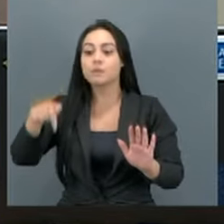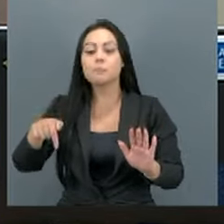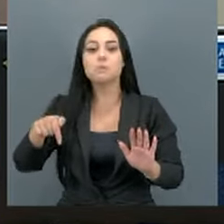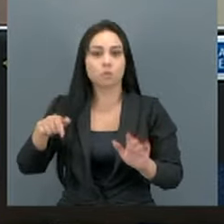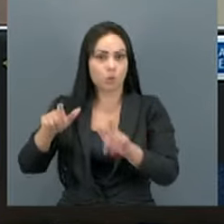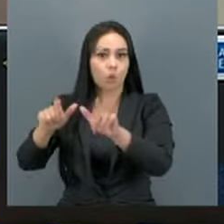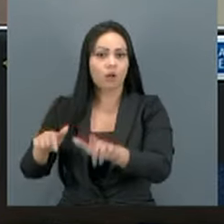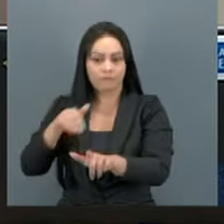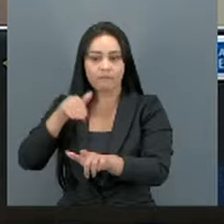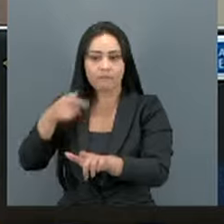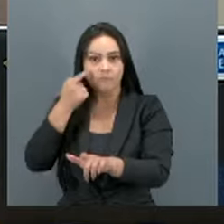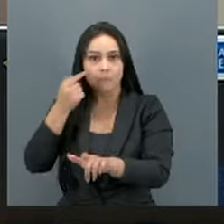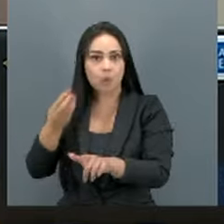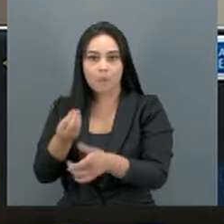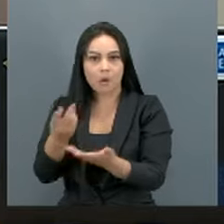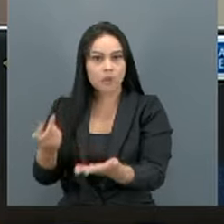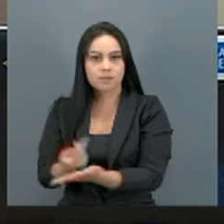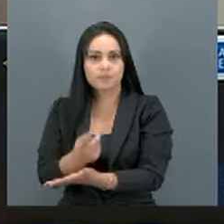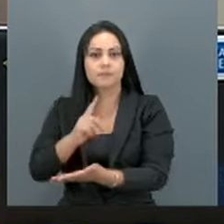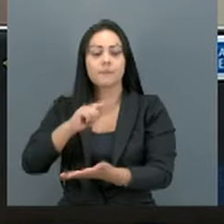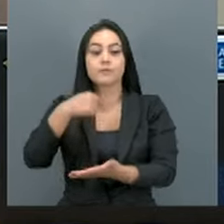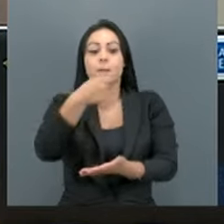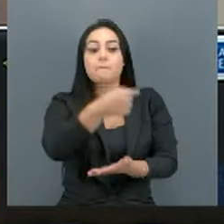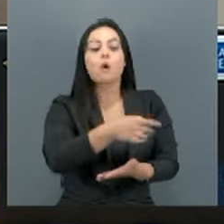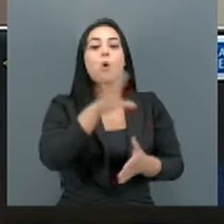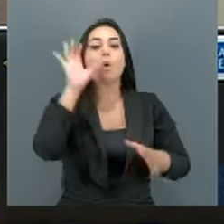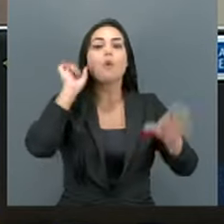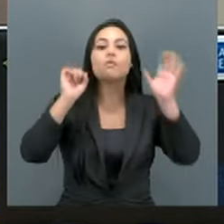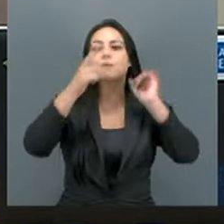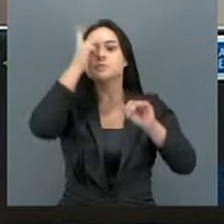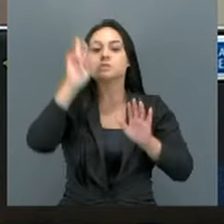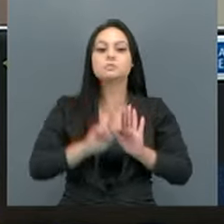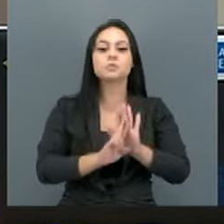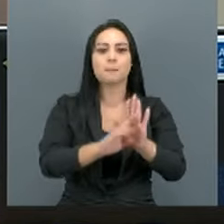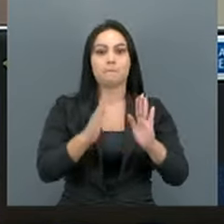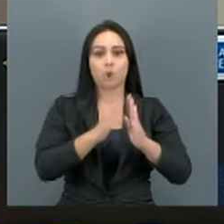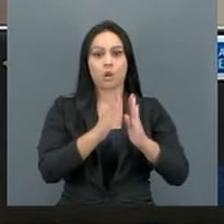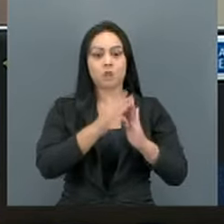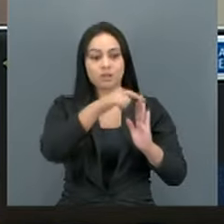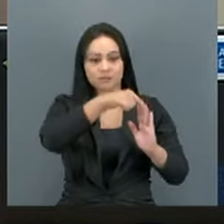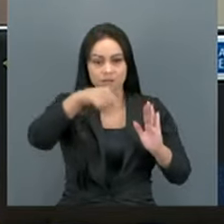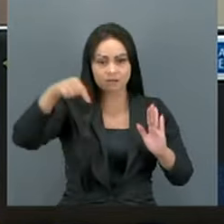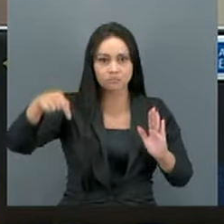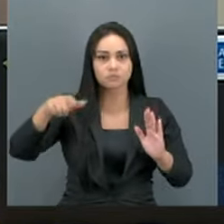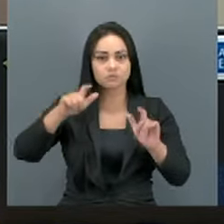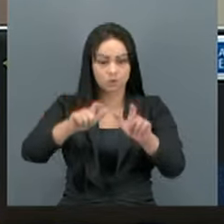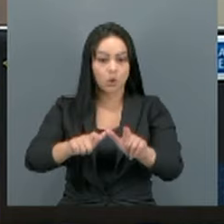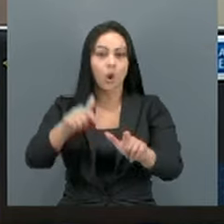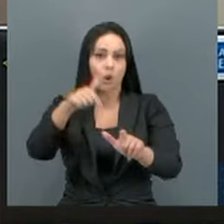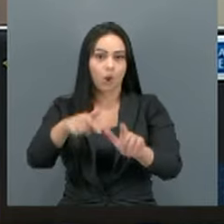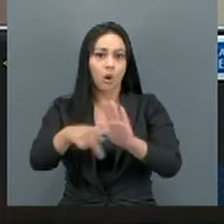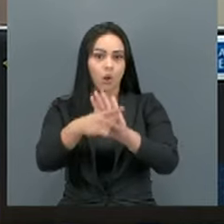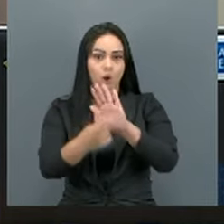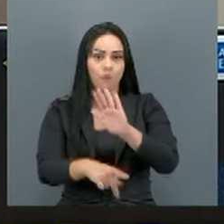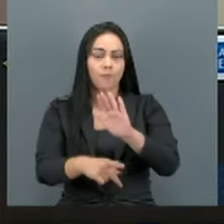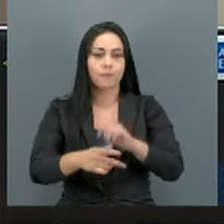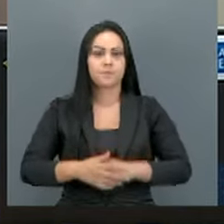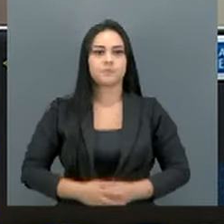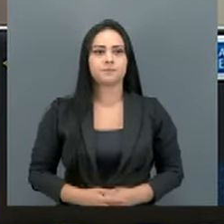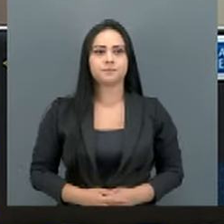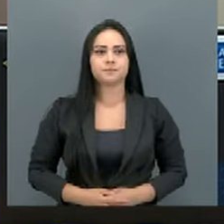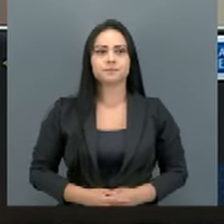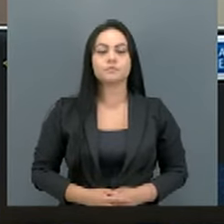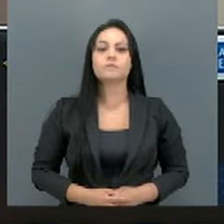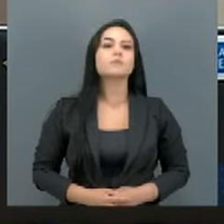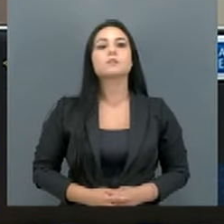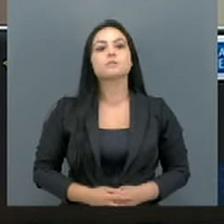vimos como funciona. E depois ouvimos representantes, moradores dessa reserva.